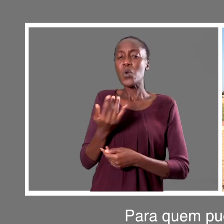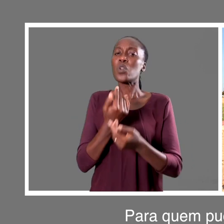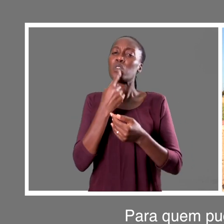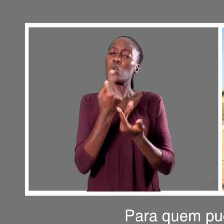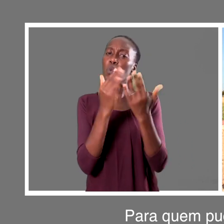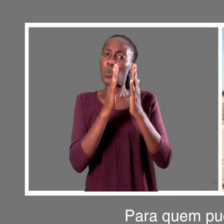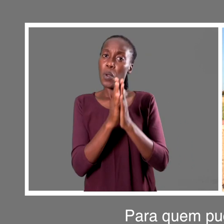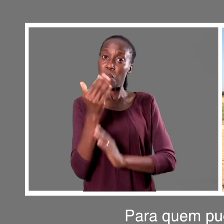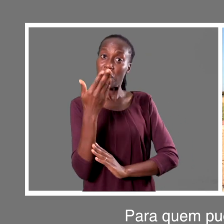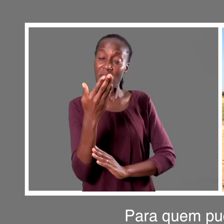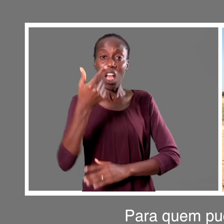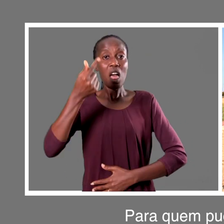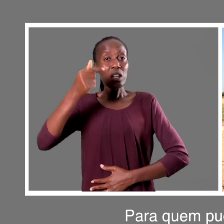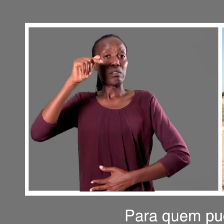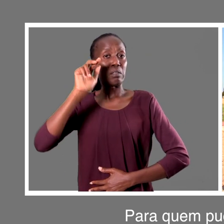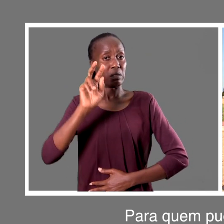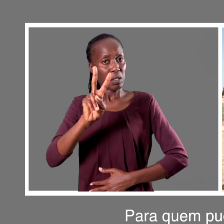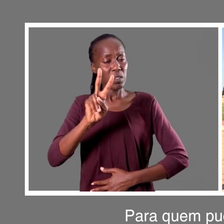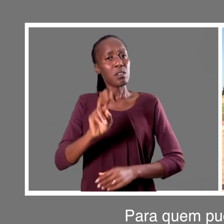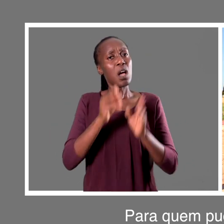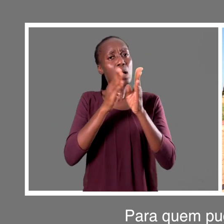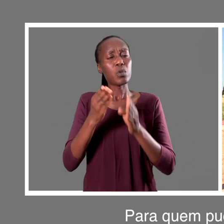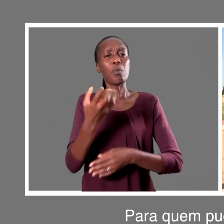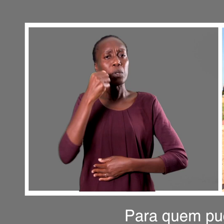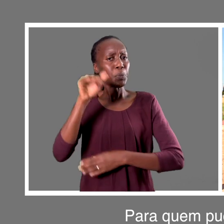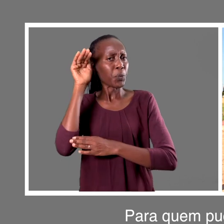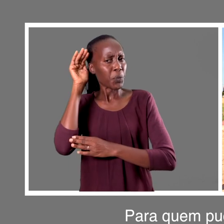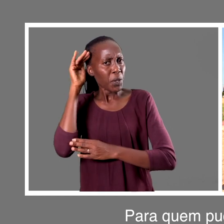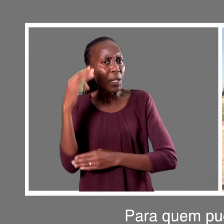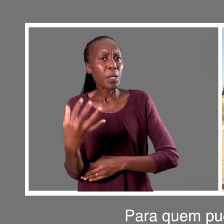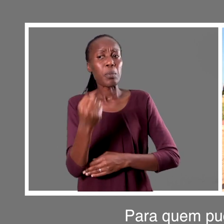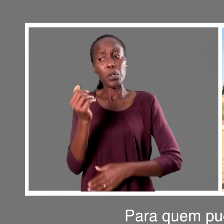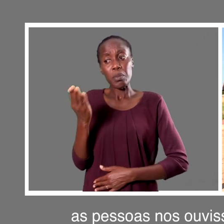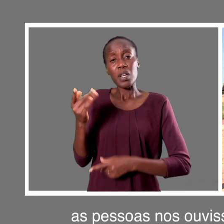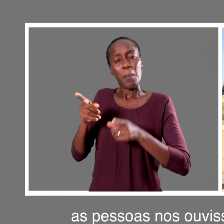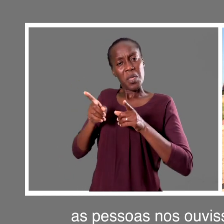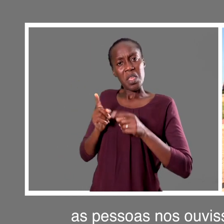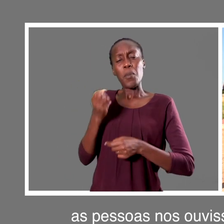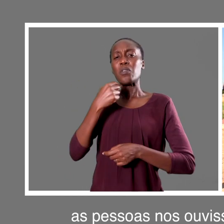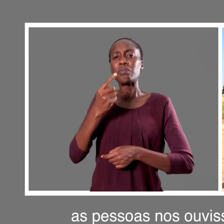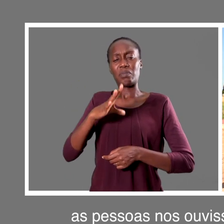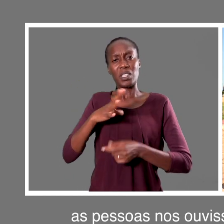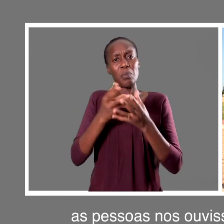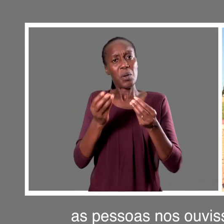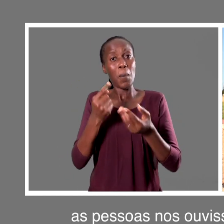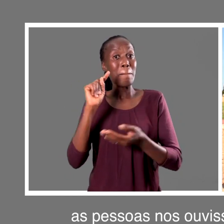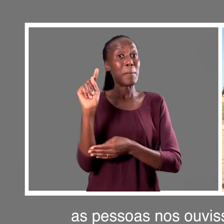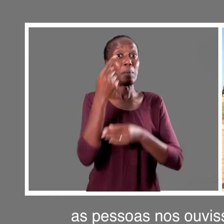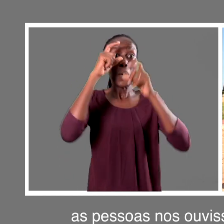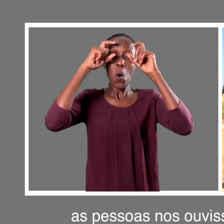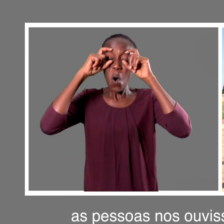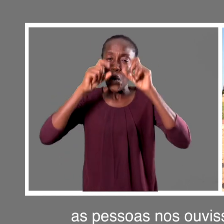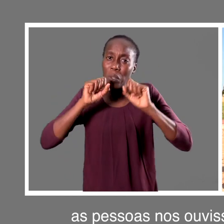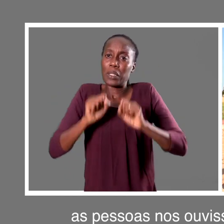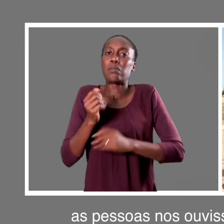pudesse apoiar ou para quem puder apoiar, agradecia que através dessa comunicação social as pessoas nos ouvissem para ela poder